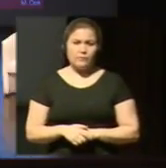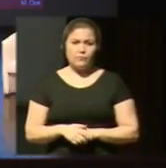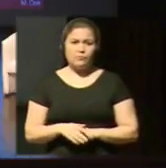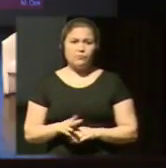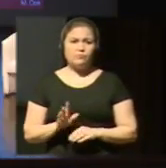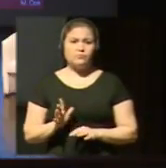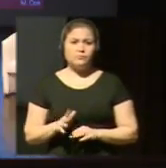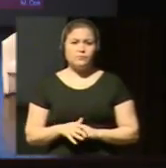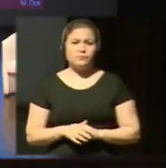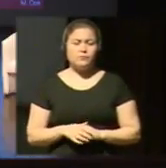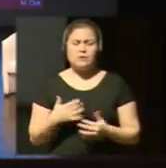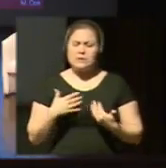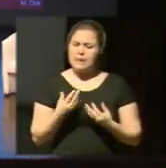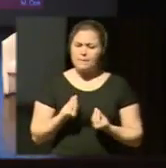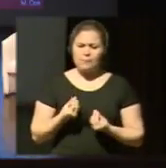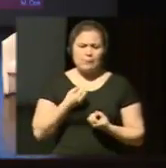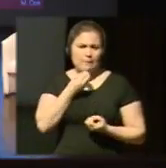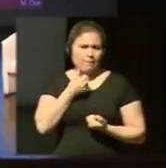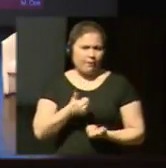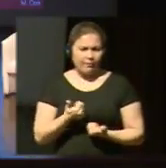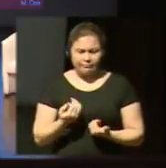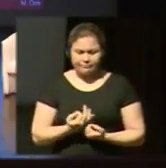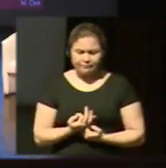estamos muito bem providos.